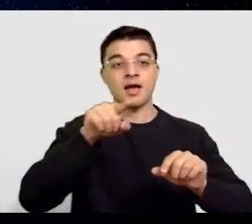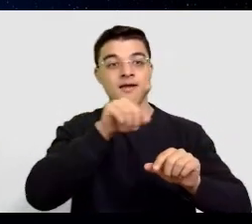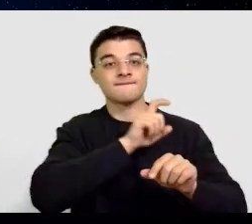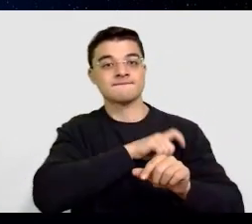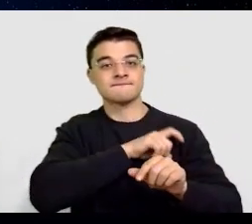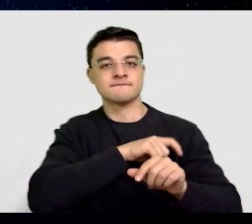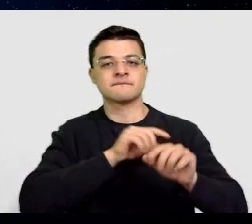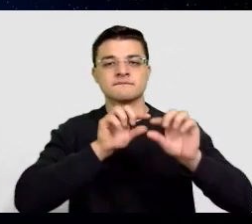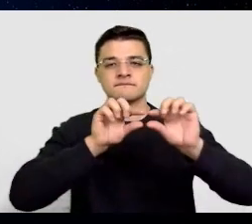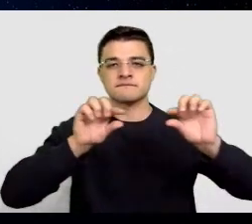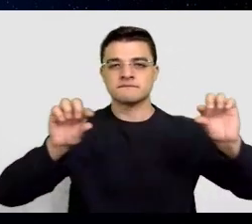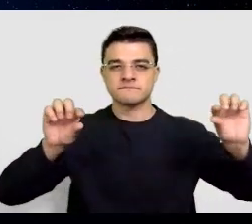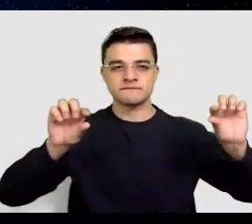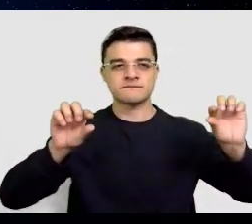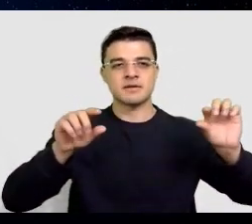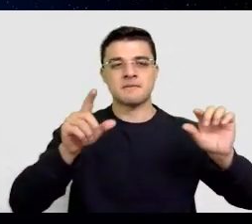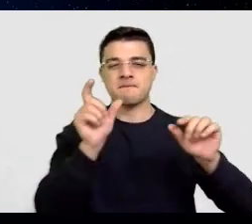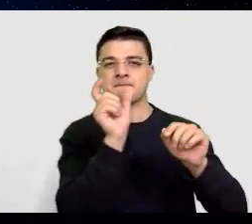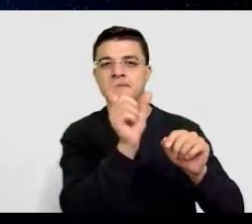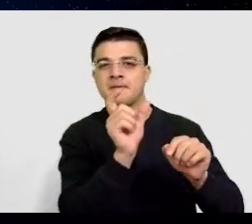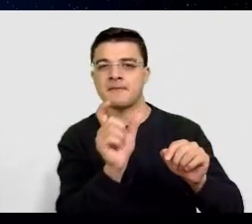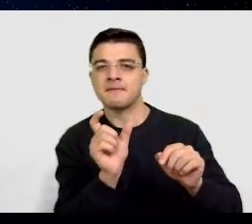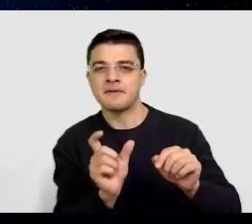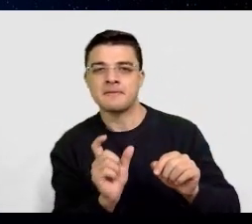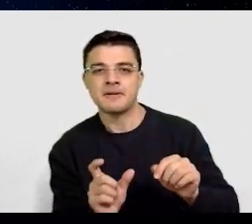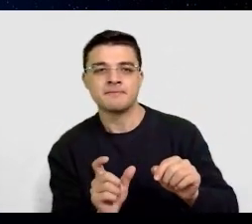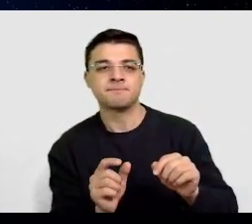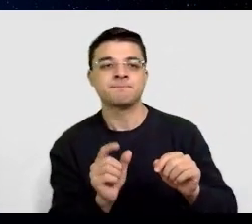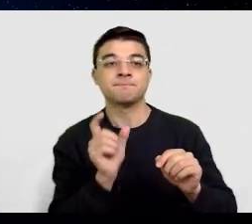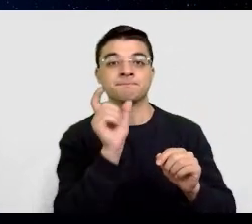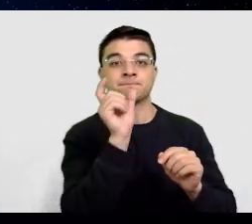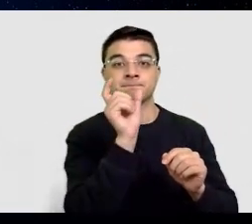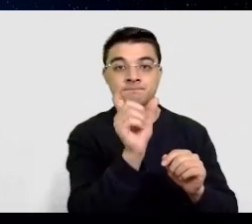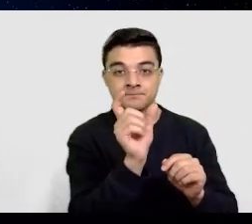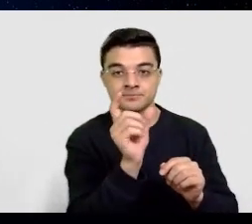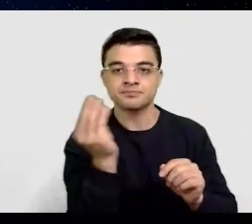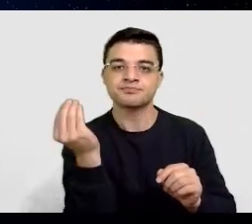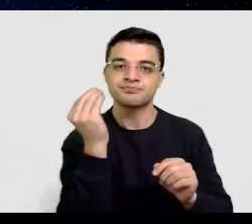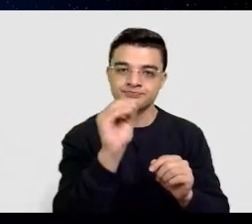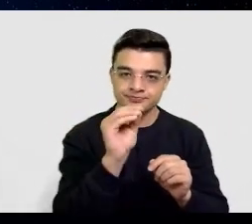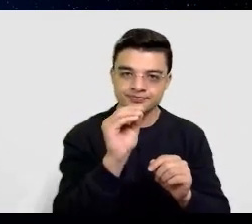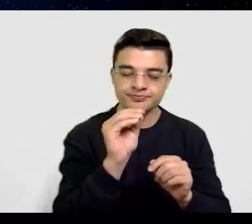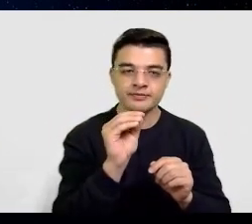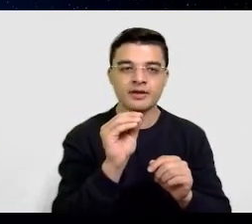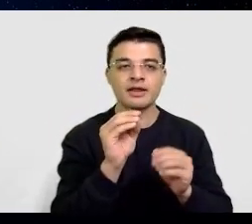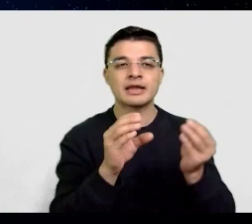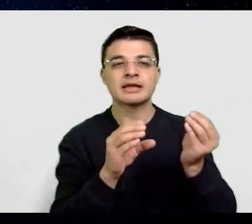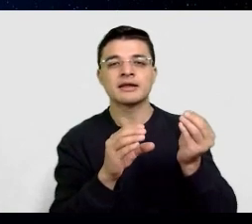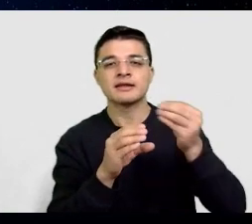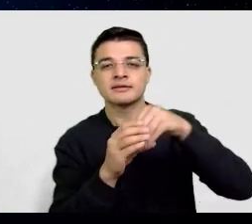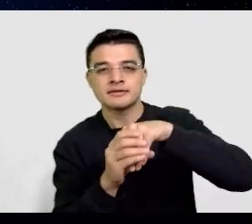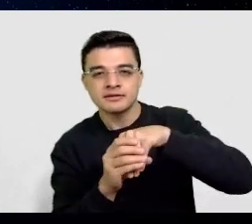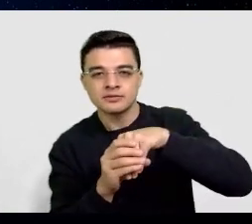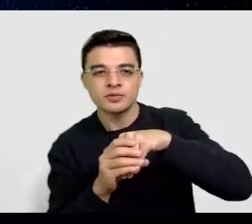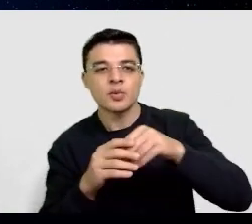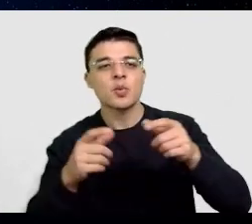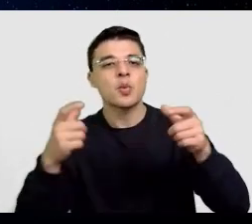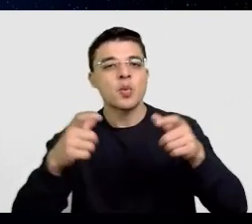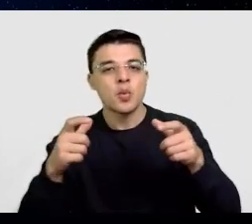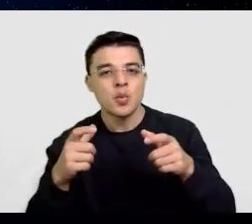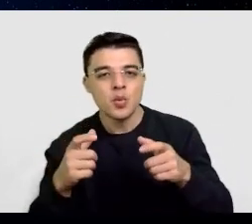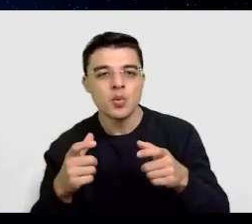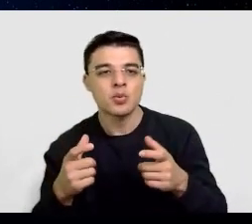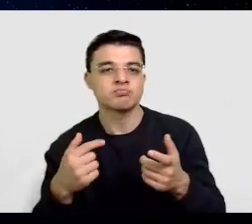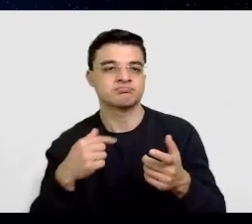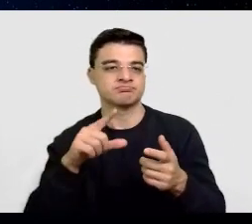lista de palavras que eu vou colocar. E para cada palavra nessa lista, ele vai introduzir ela dentro da posição que eu defini com o parâmetro